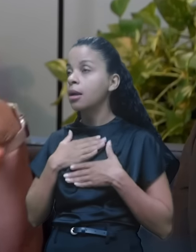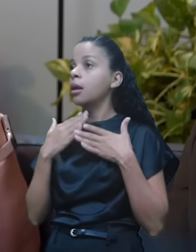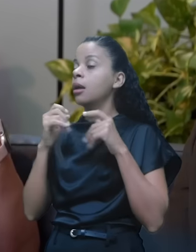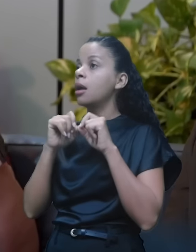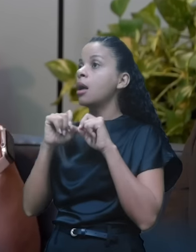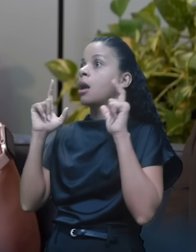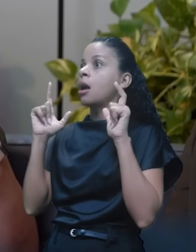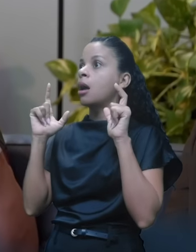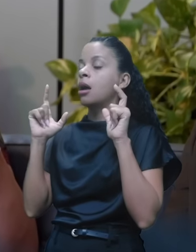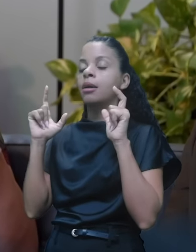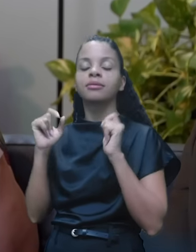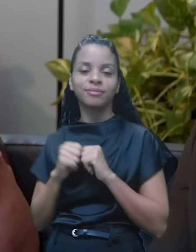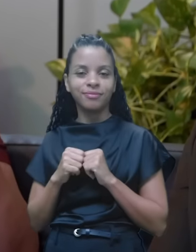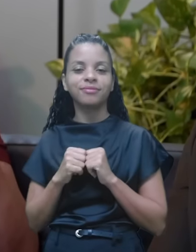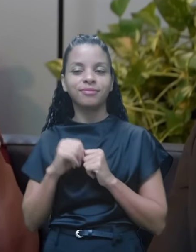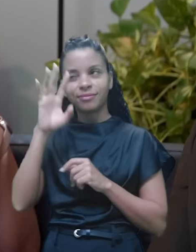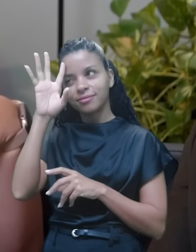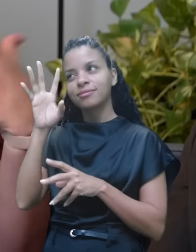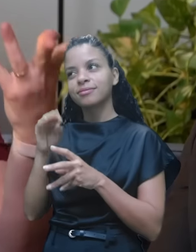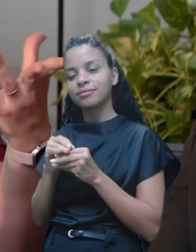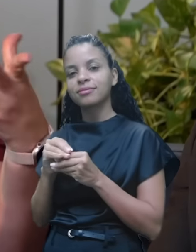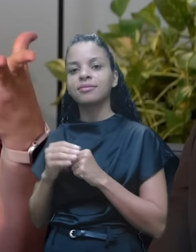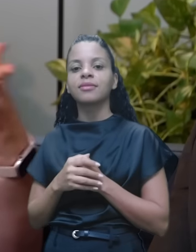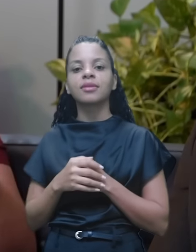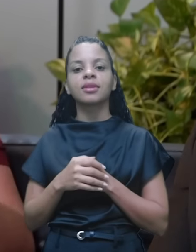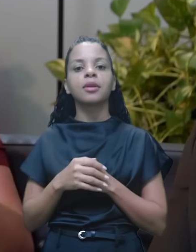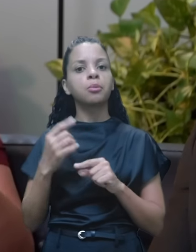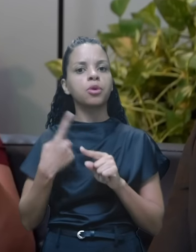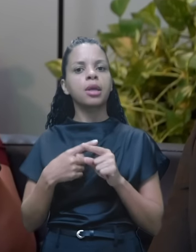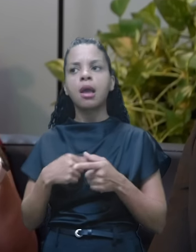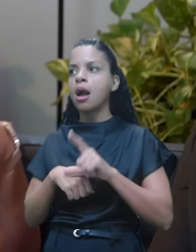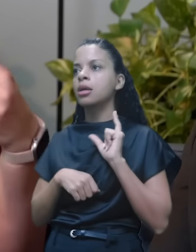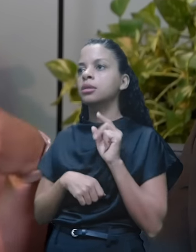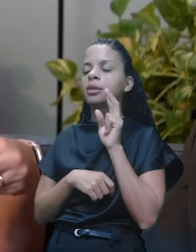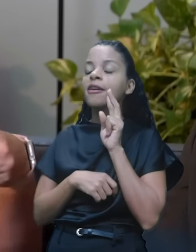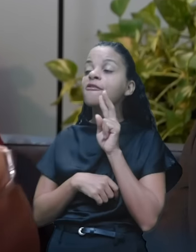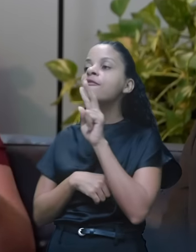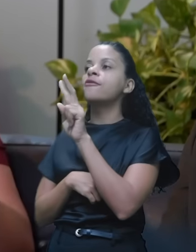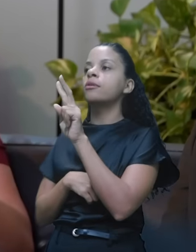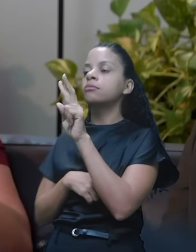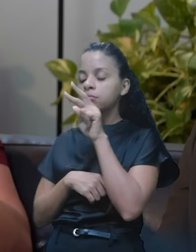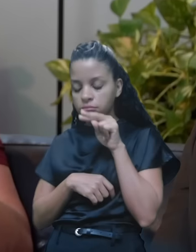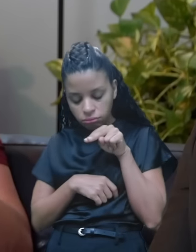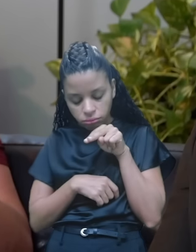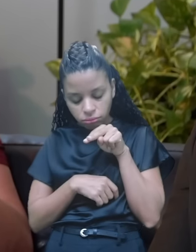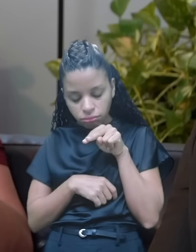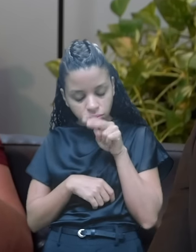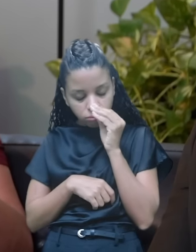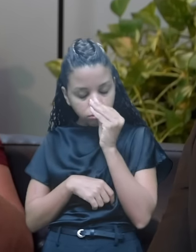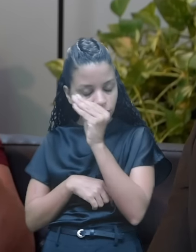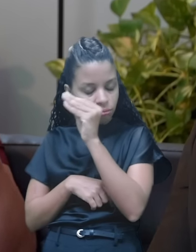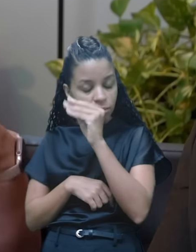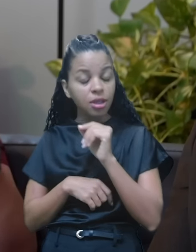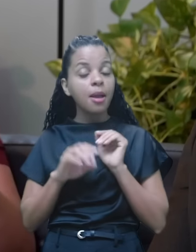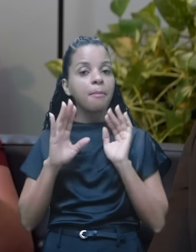Então isso para mim é fantástico, assim, porque ela olhar para Jesus e não reconhecê-lo, mas ao ouvir ele chamar o nome